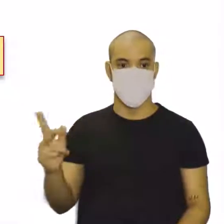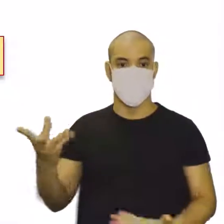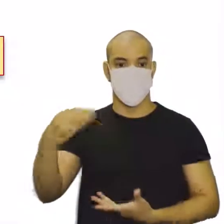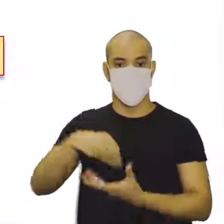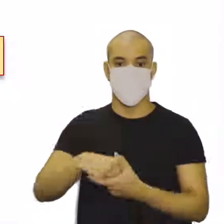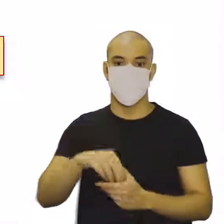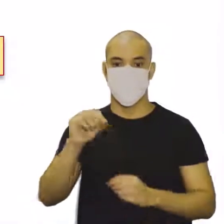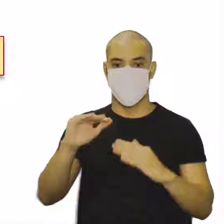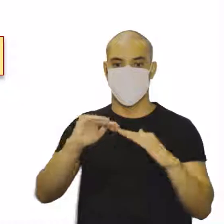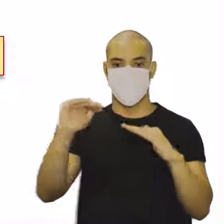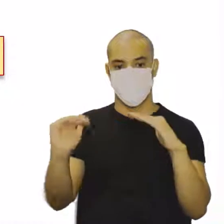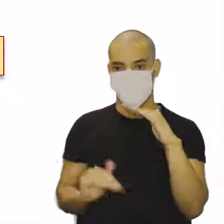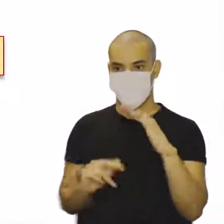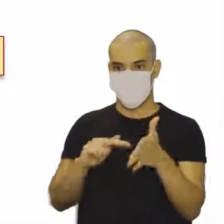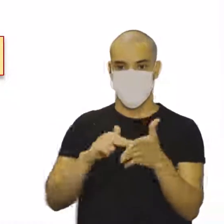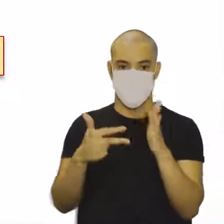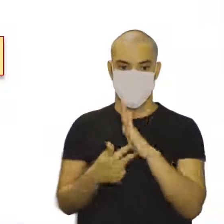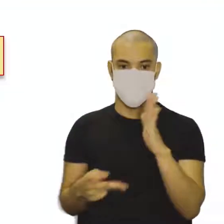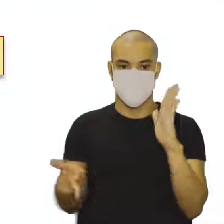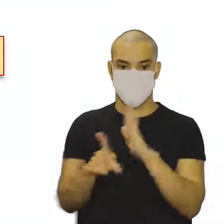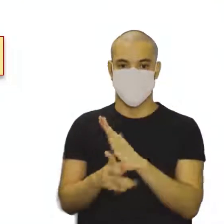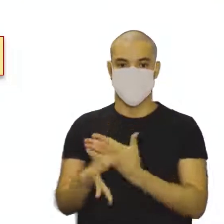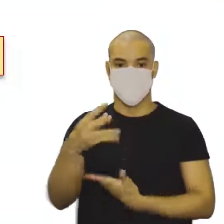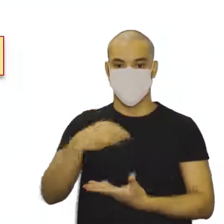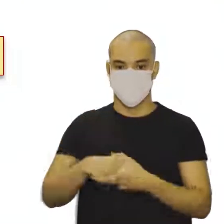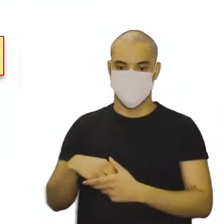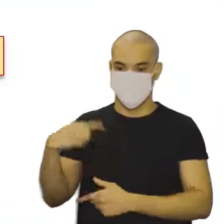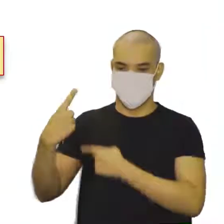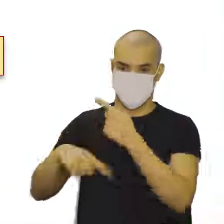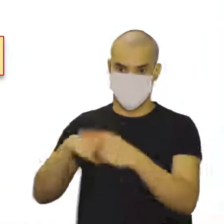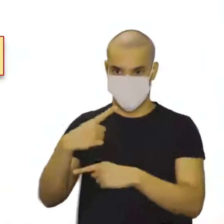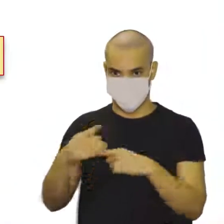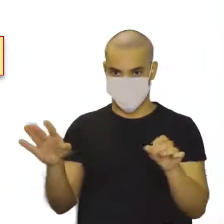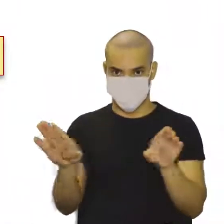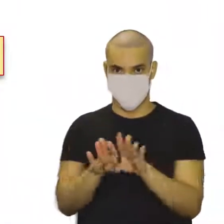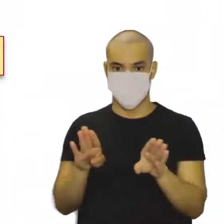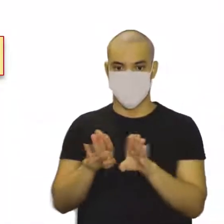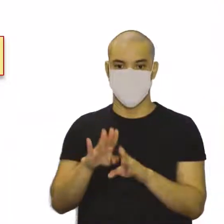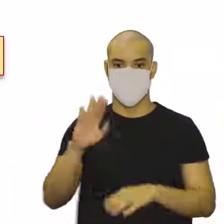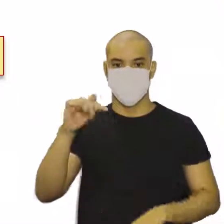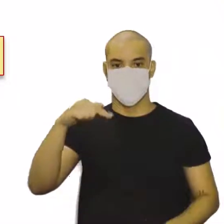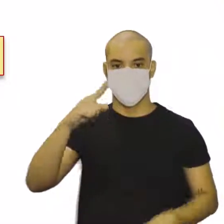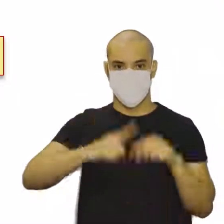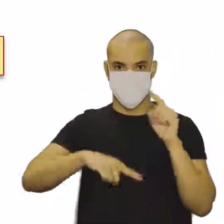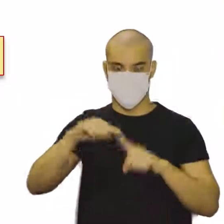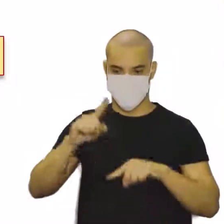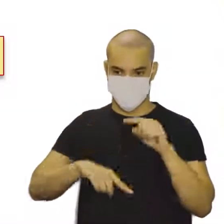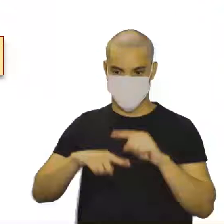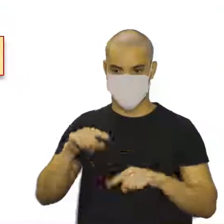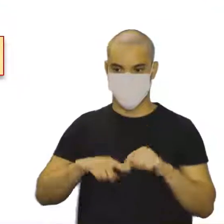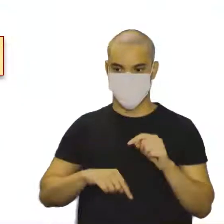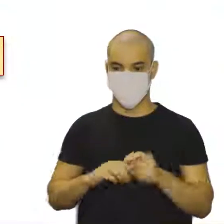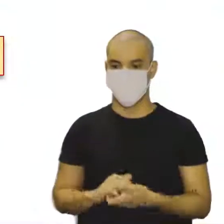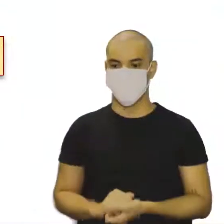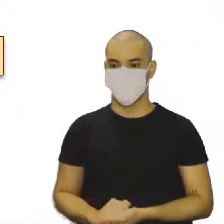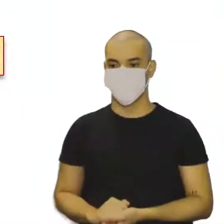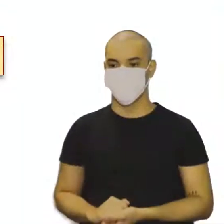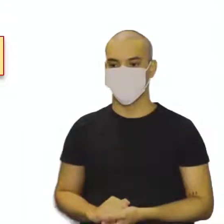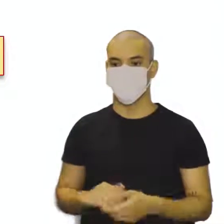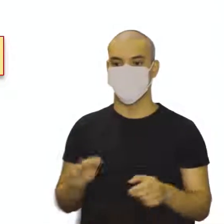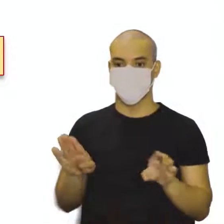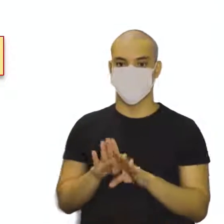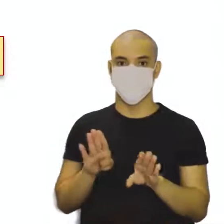súbito desequilíbrio significativo entre a geração e a carga, tá, pessoal? E também aí,